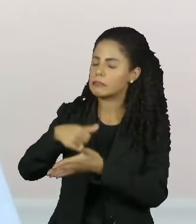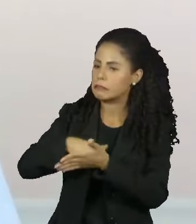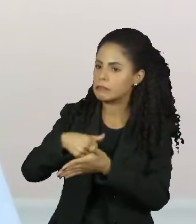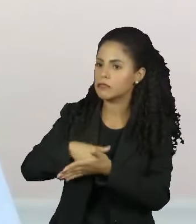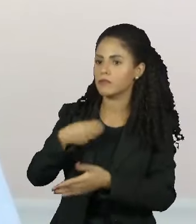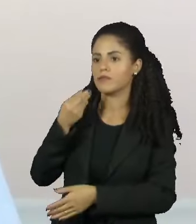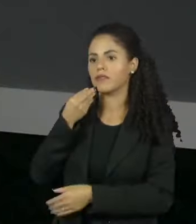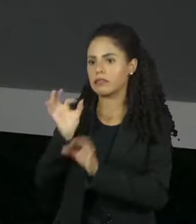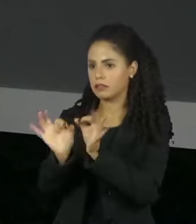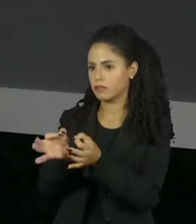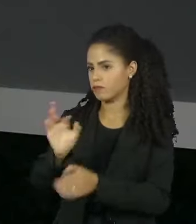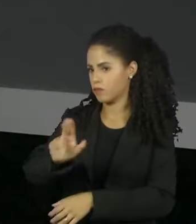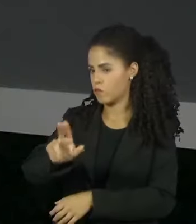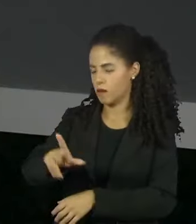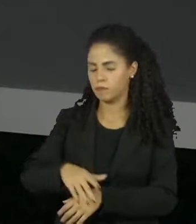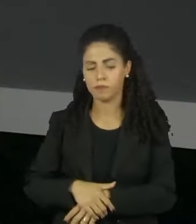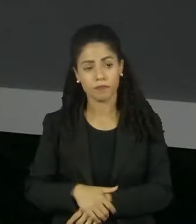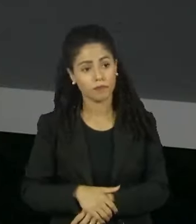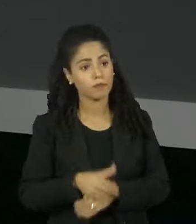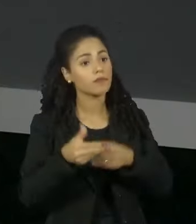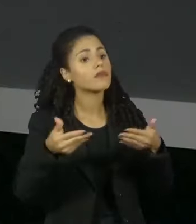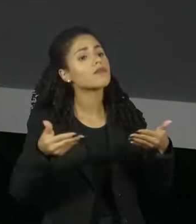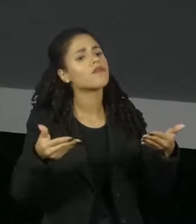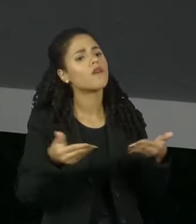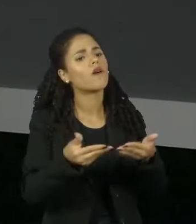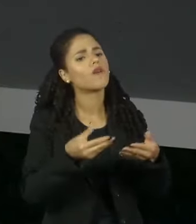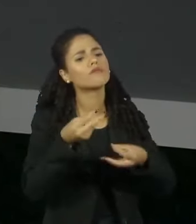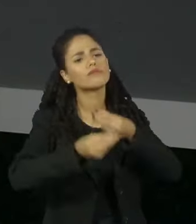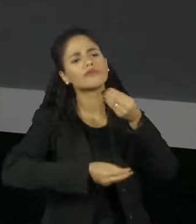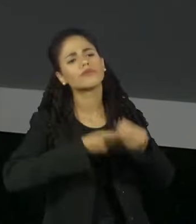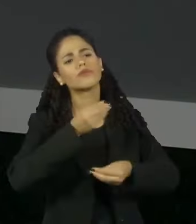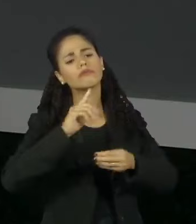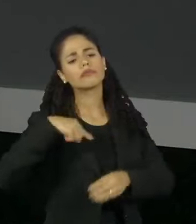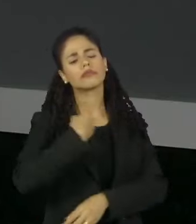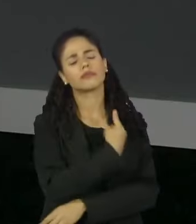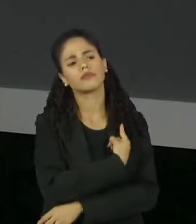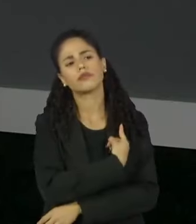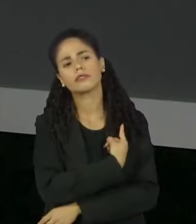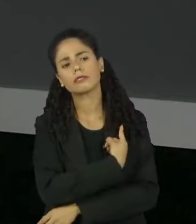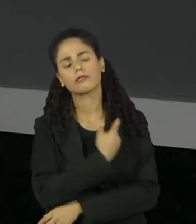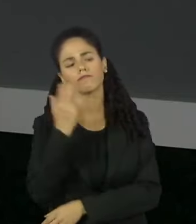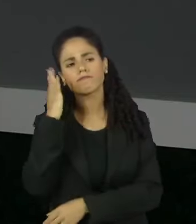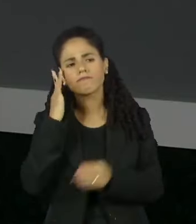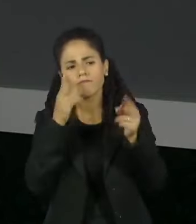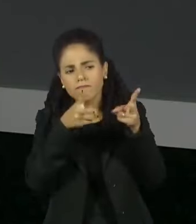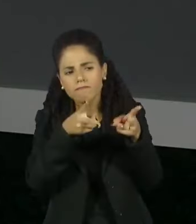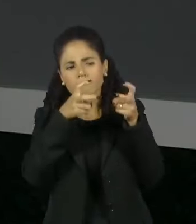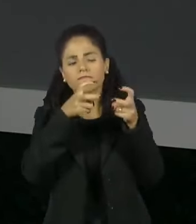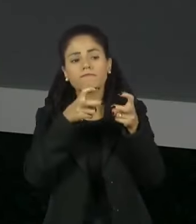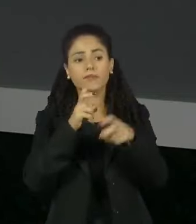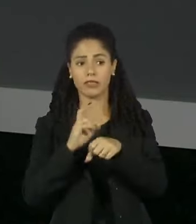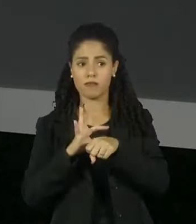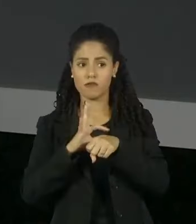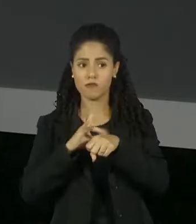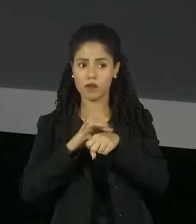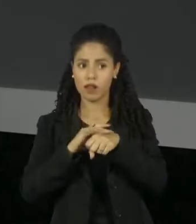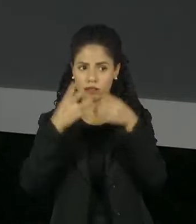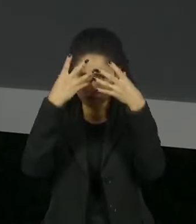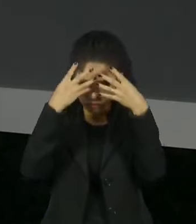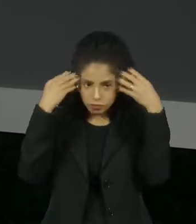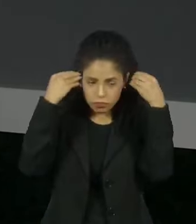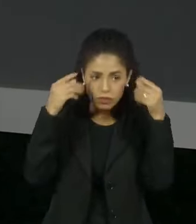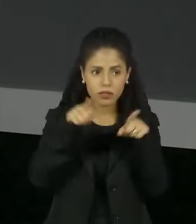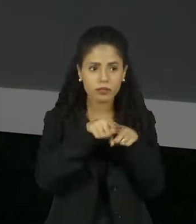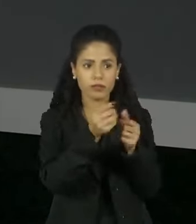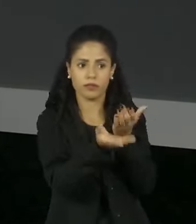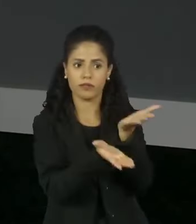trabalho simples. Hoje em dia, em que estágio a gente está na percepção da doença e no